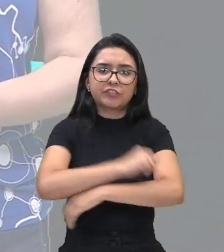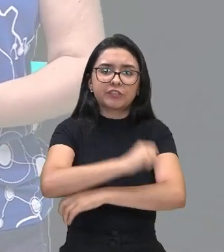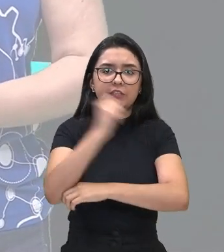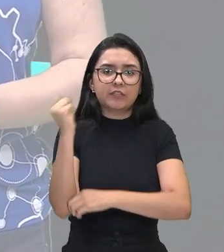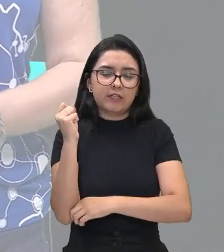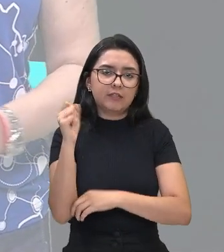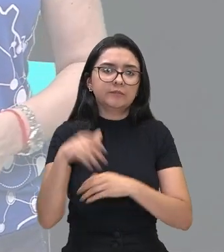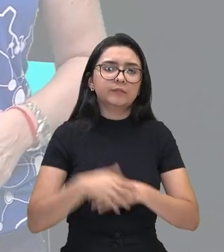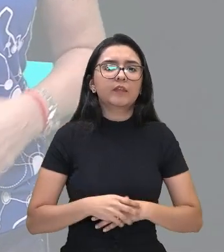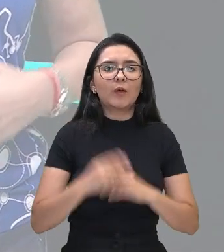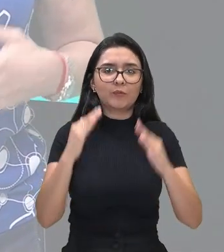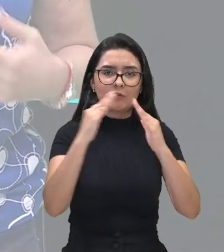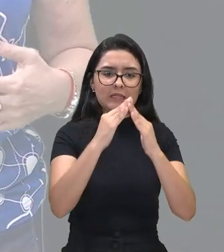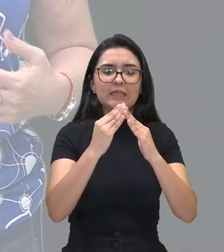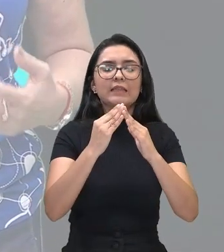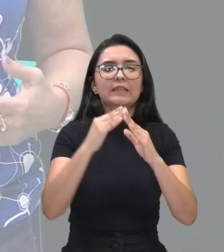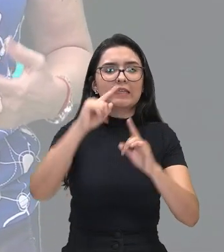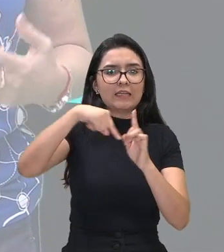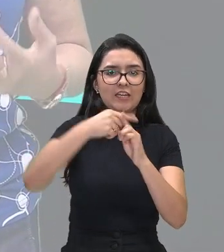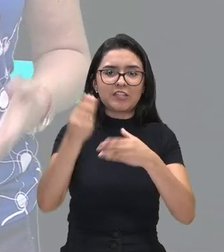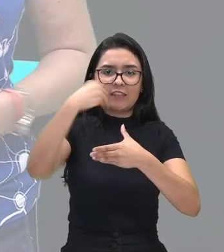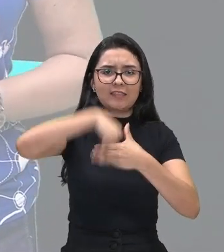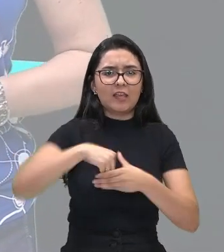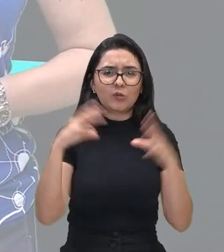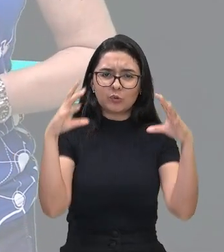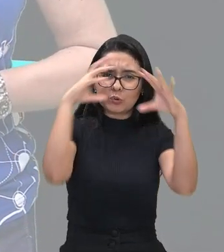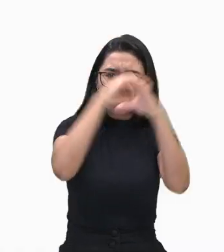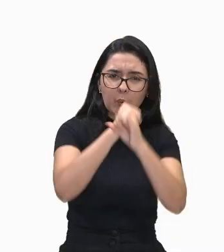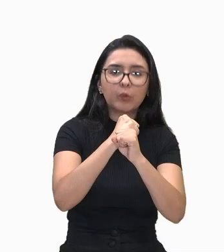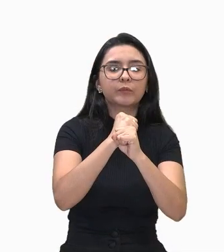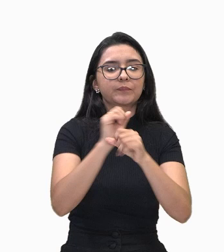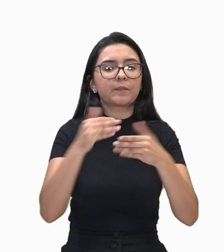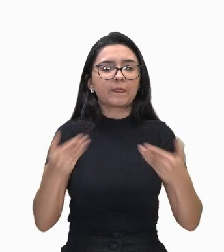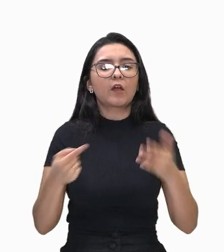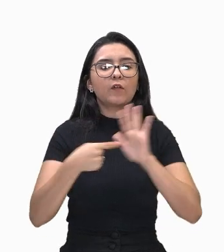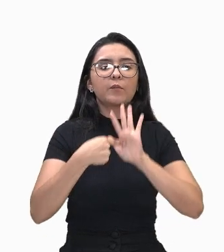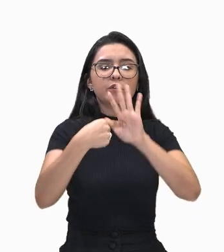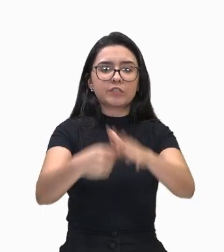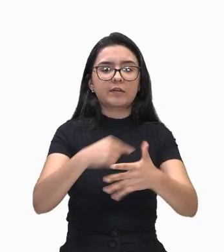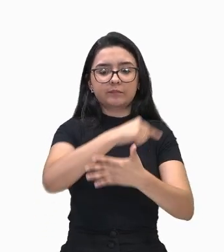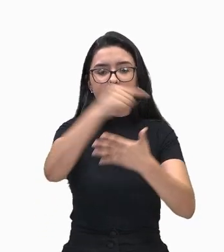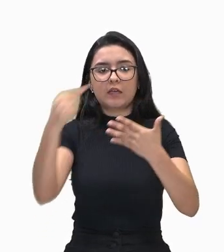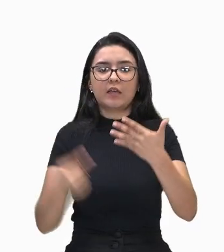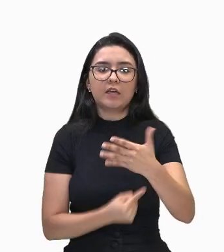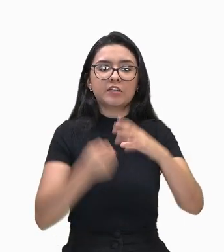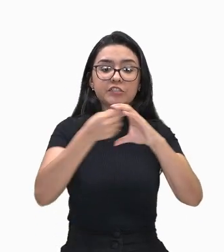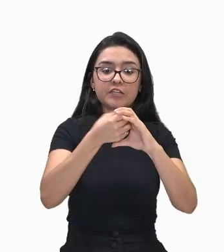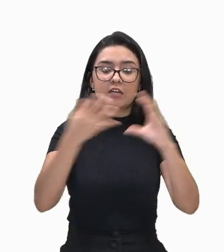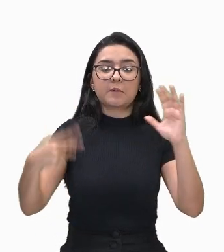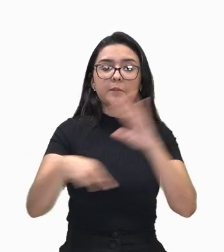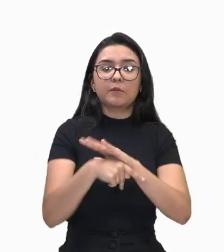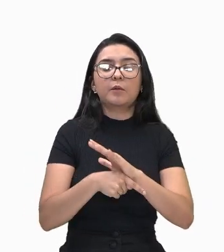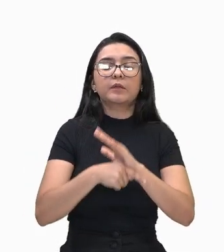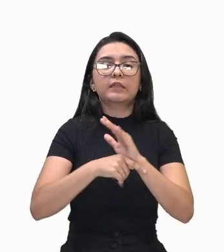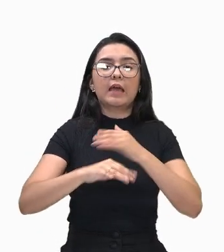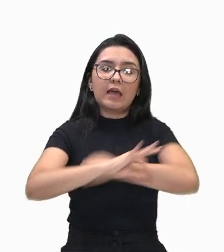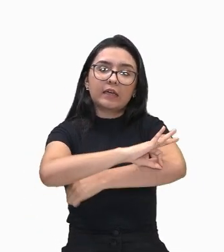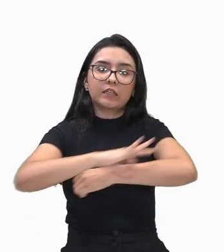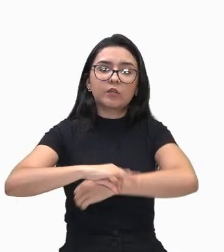interior dessas igrejas. E vamos agora mostrar para vocês as características da arquitetura